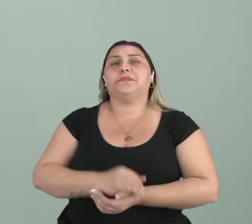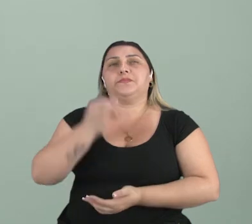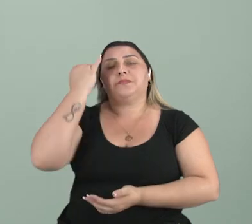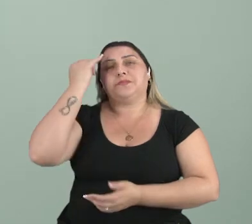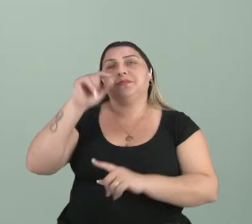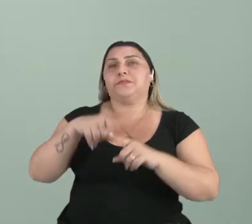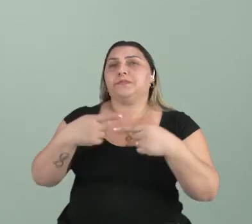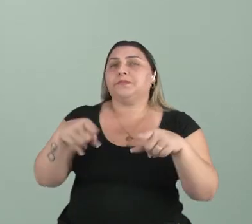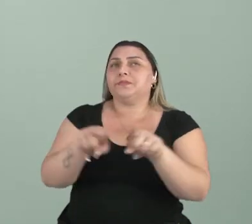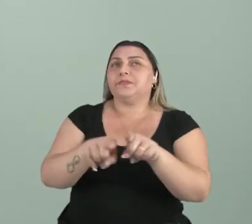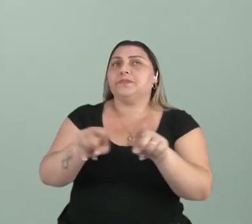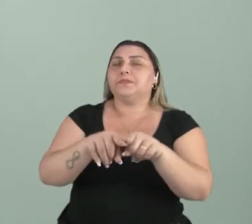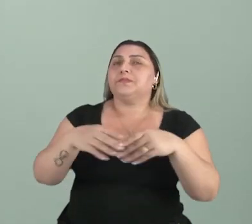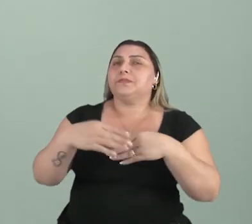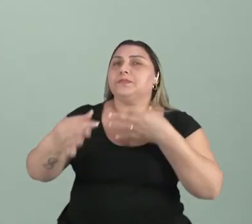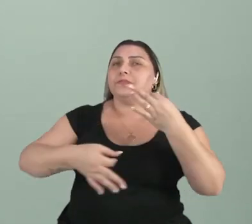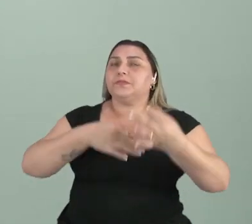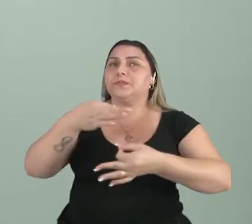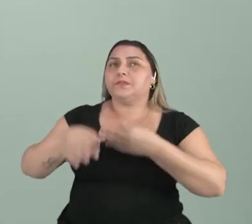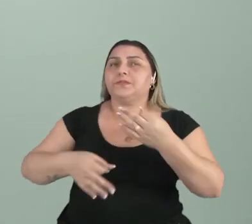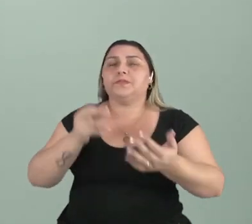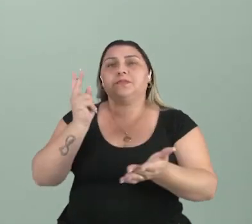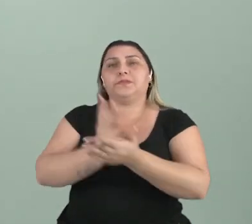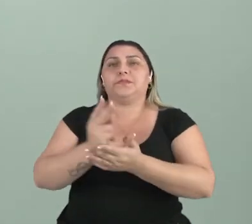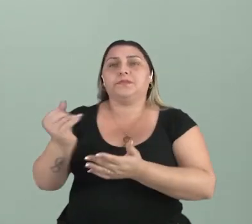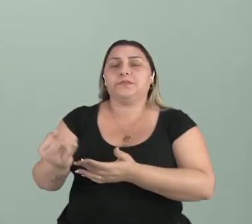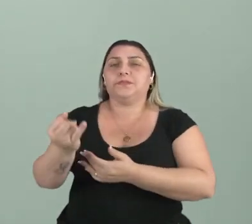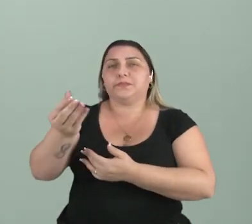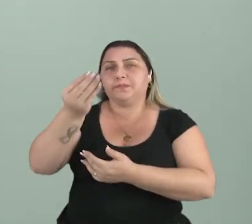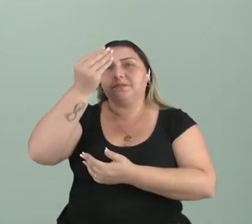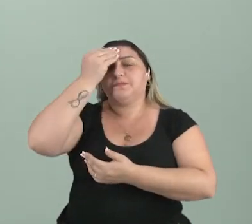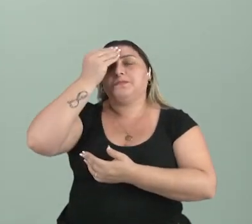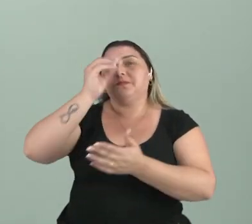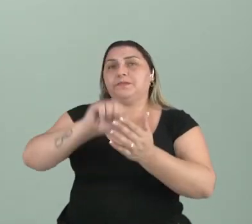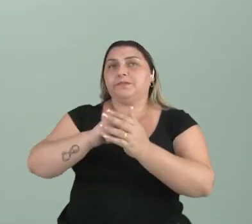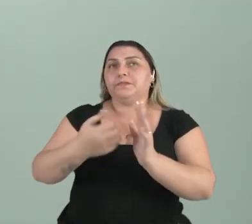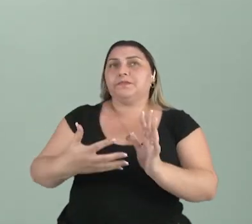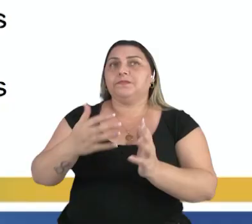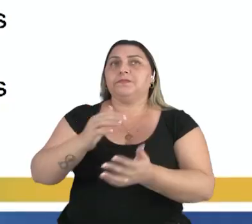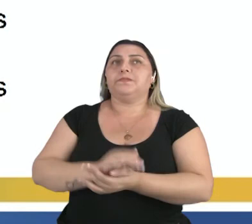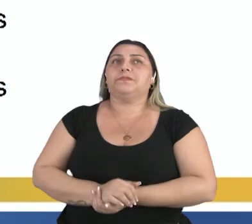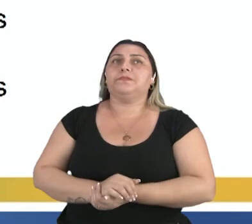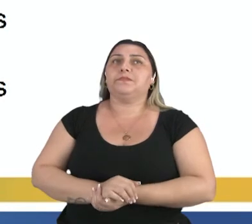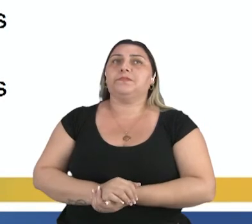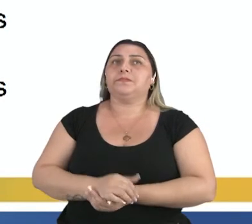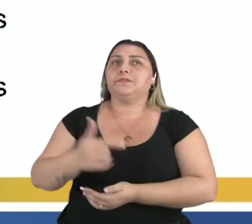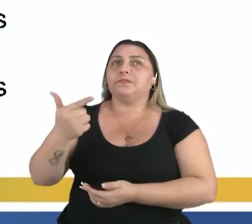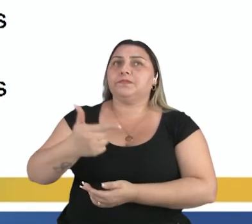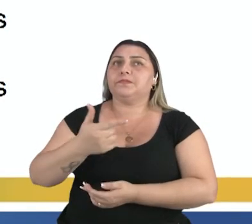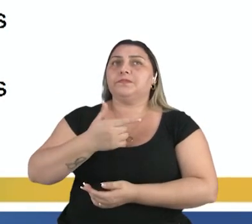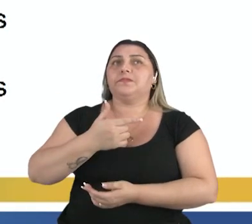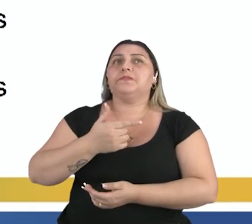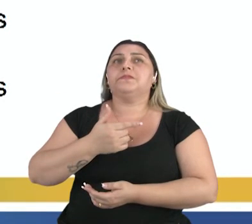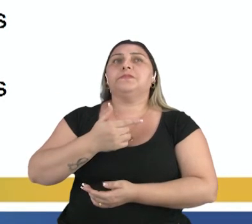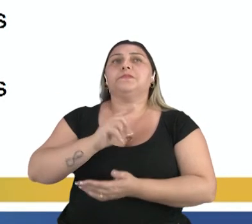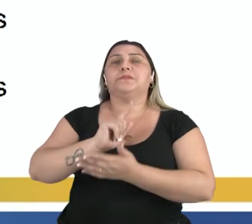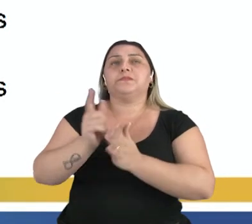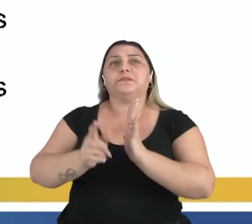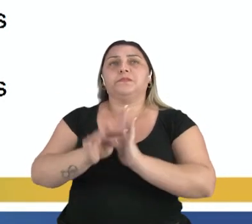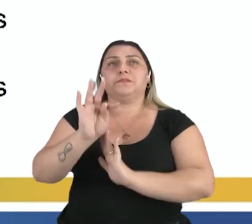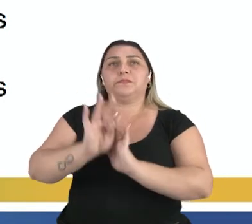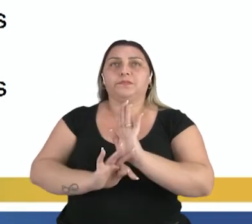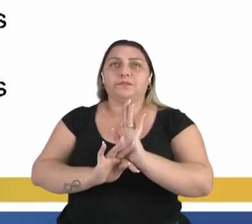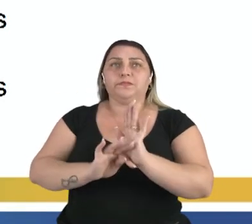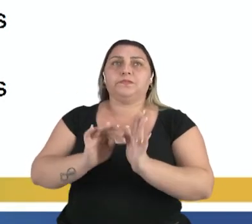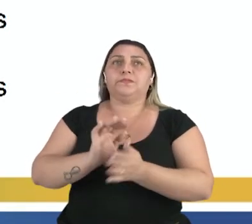ideias, mas também vai trazer argumentos. Então, é sempre importante frisar nessas características. 2. Sobre o gênero